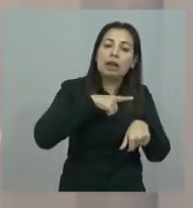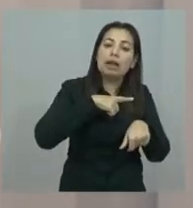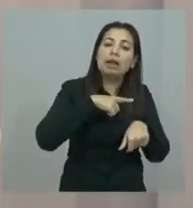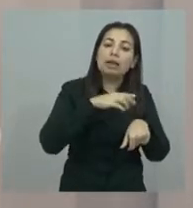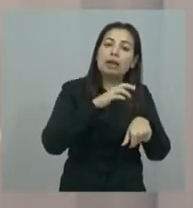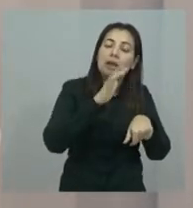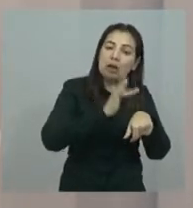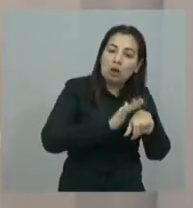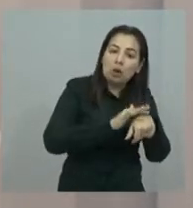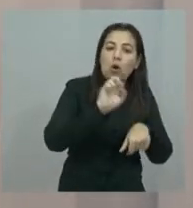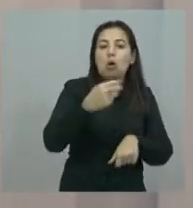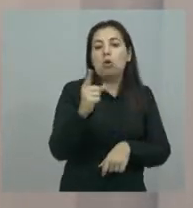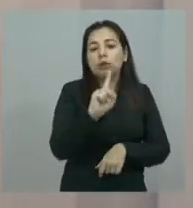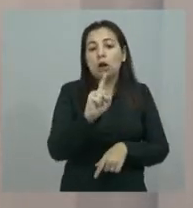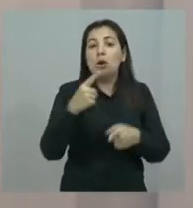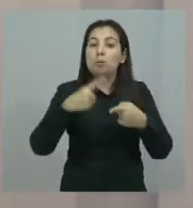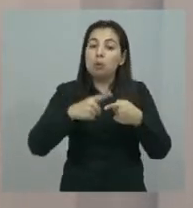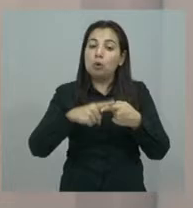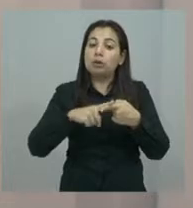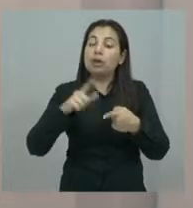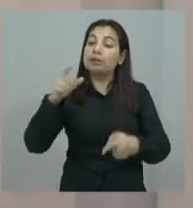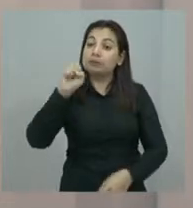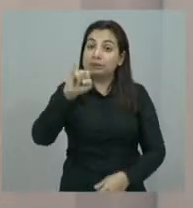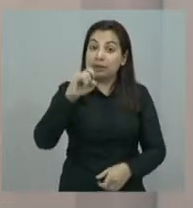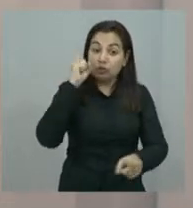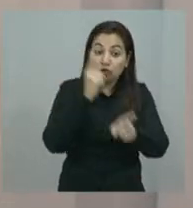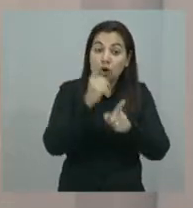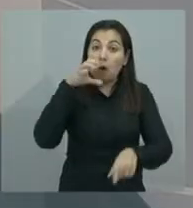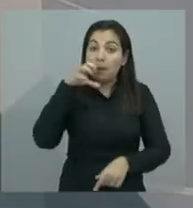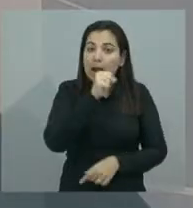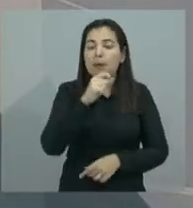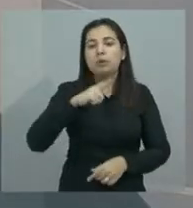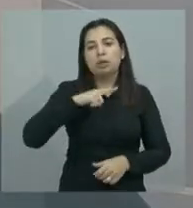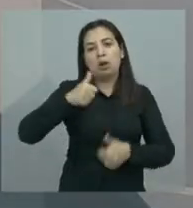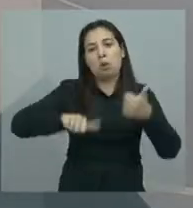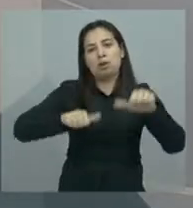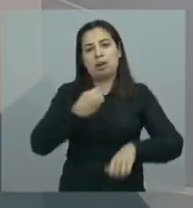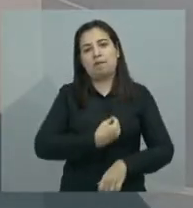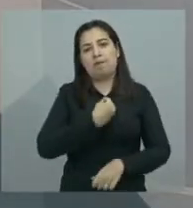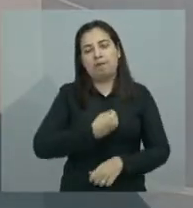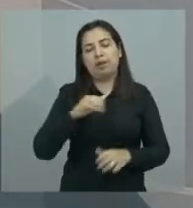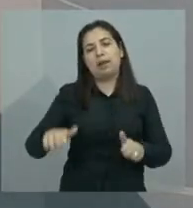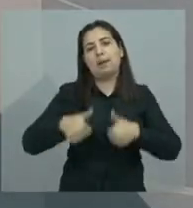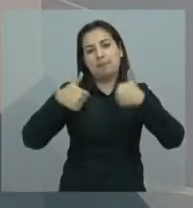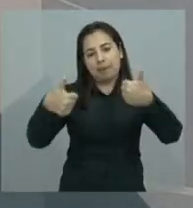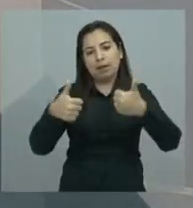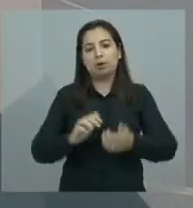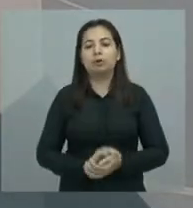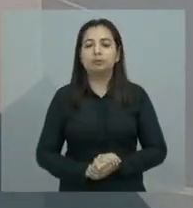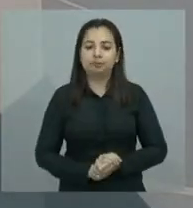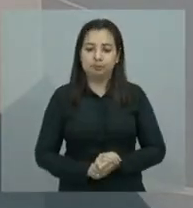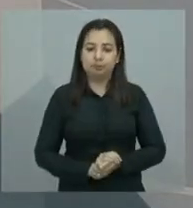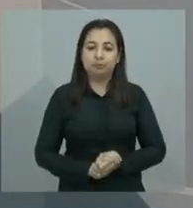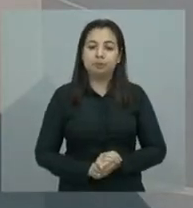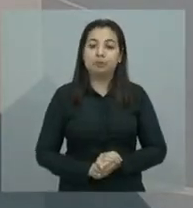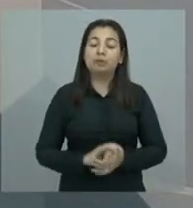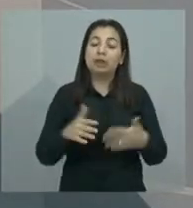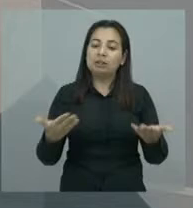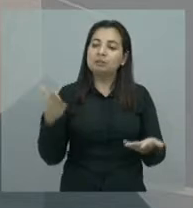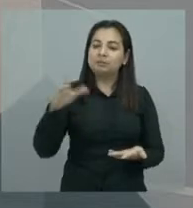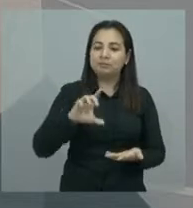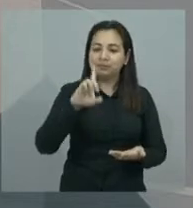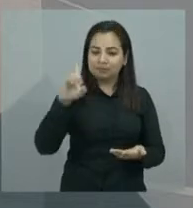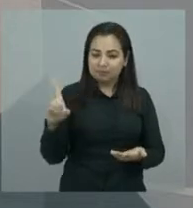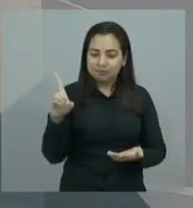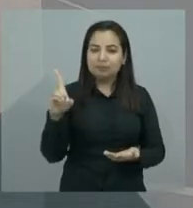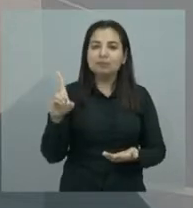ter uma qualidade de vida melhor e um tratamento bem mais sucedido. Muito bem. Otávio Vasconcelos, que é coordenador adjunto da RPN,